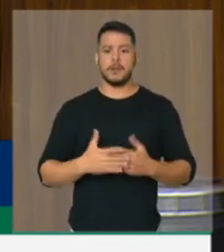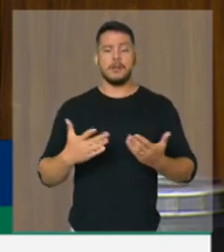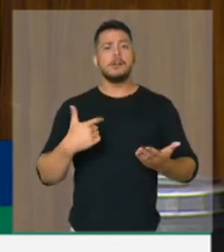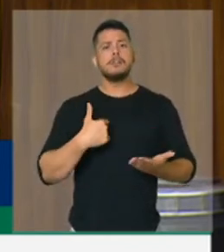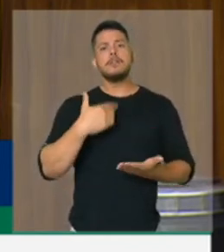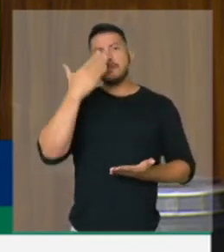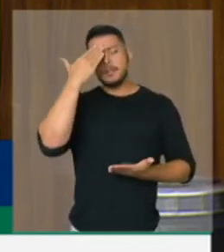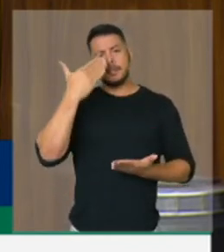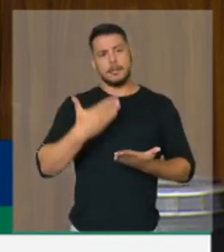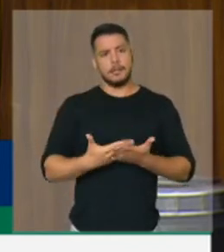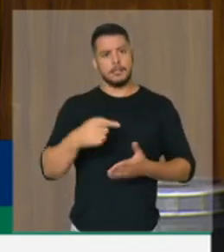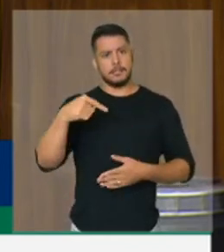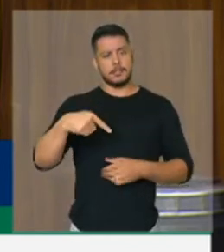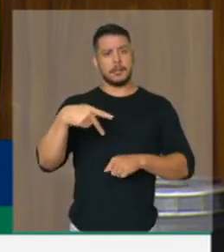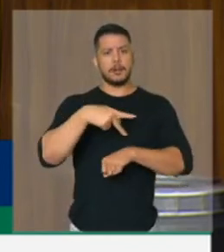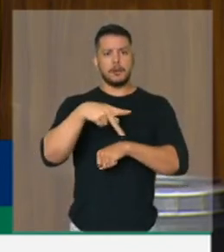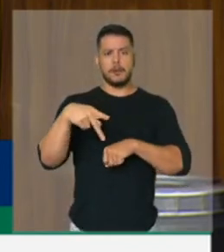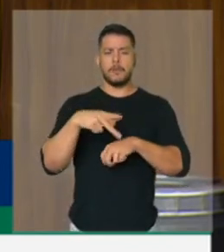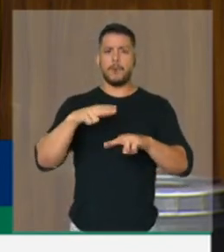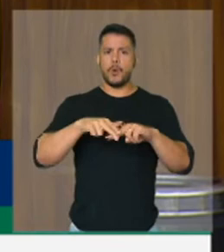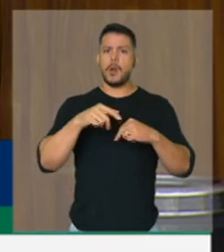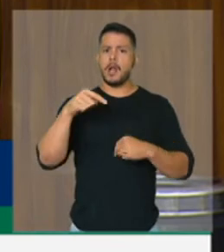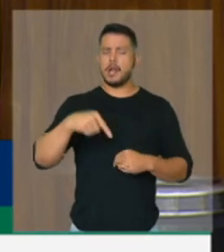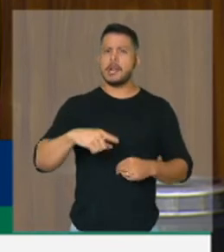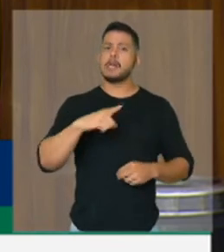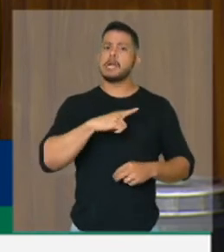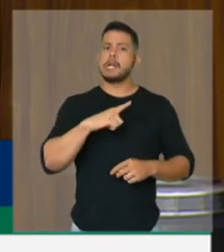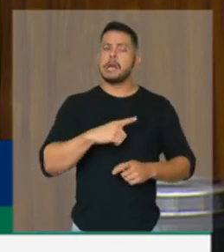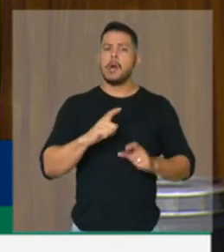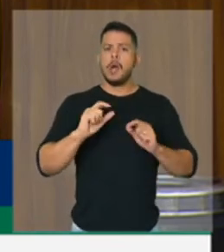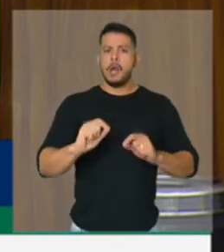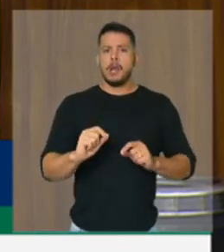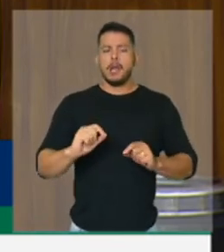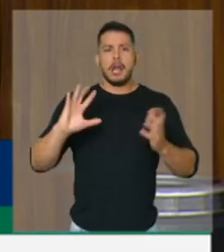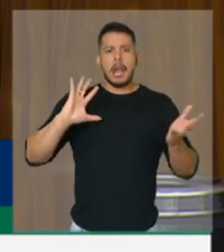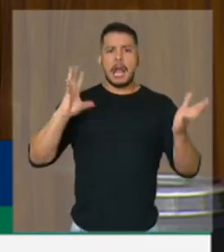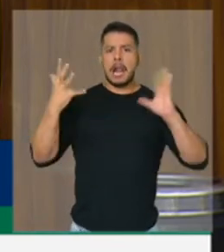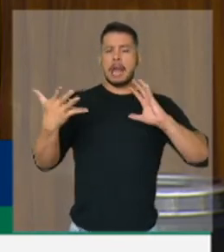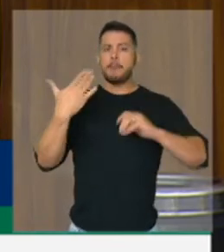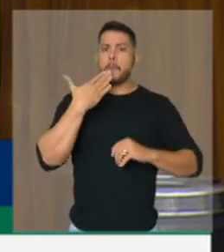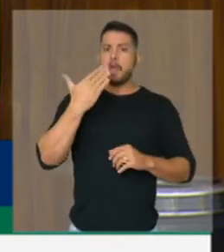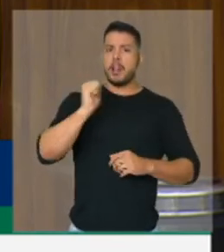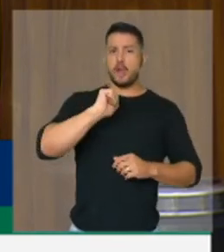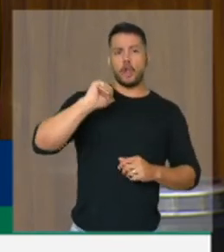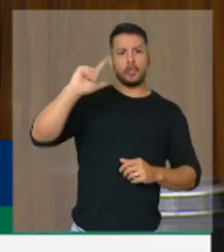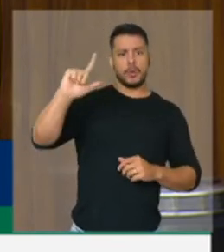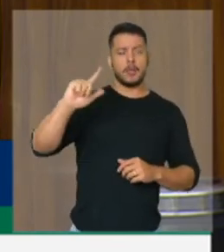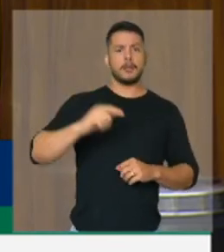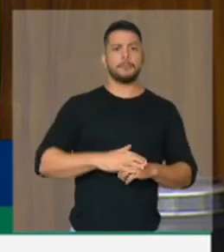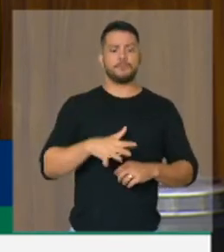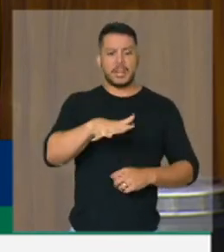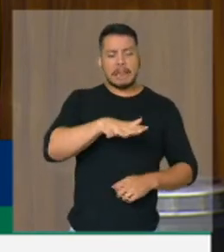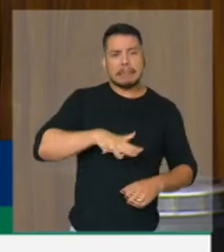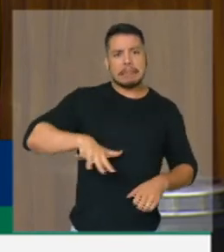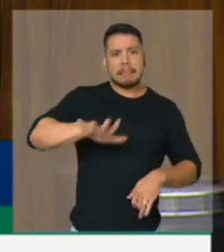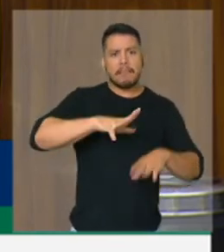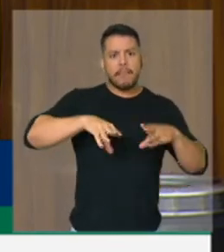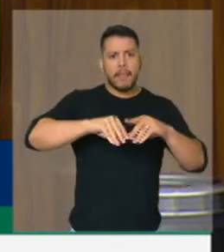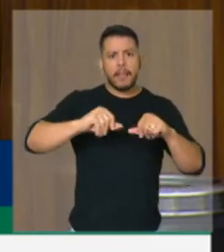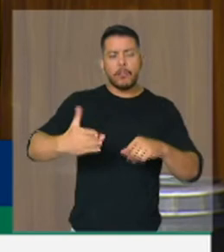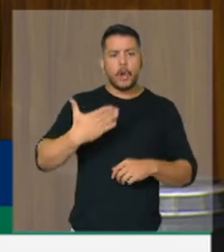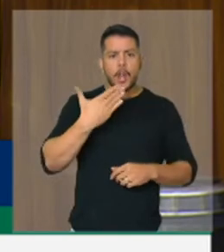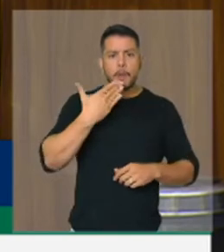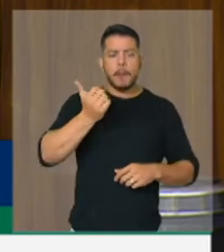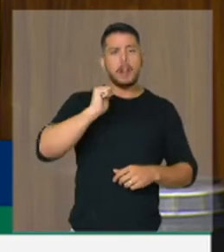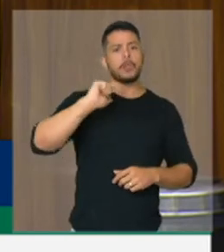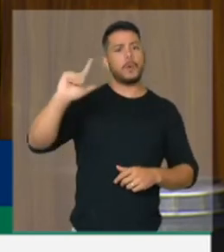tem, tem um território que a Alemanha não tem, e soube também avançar bastante num setor